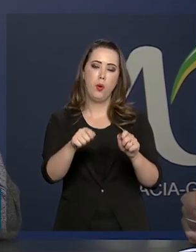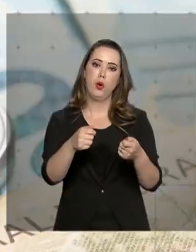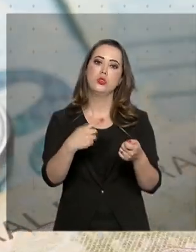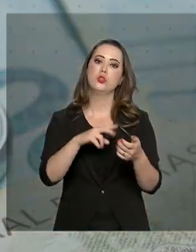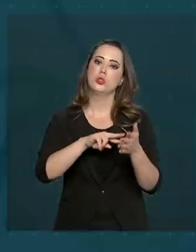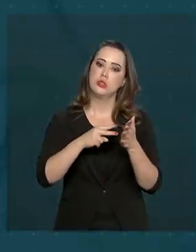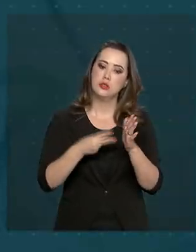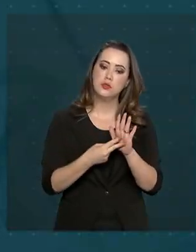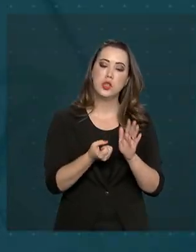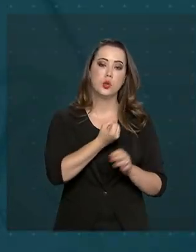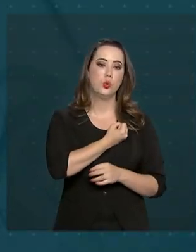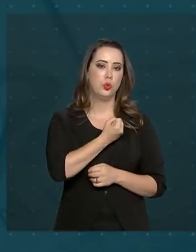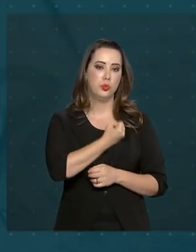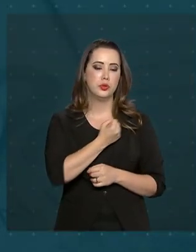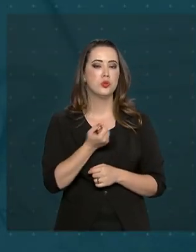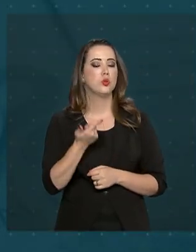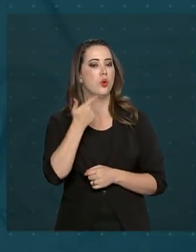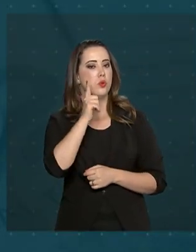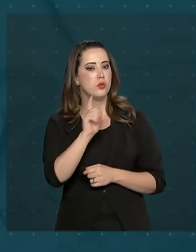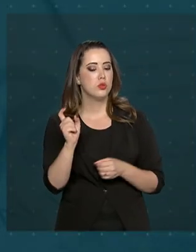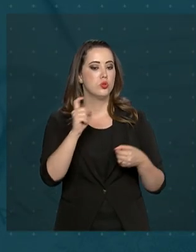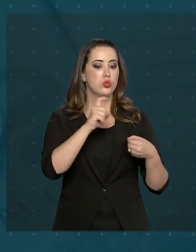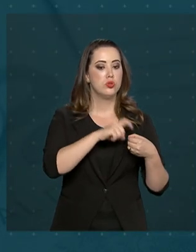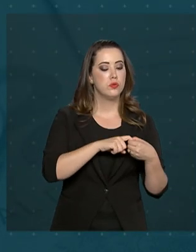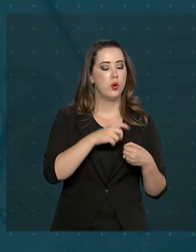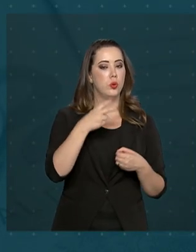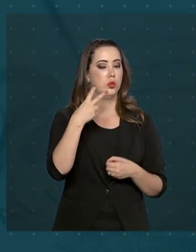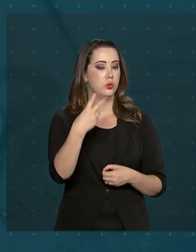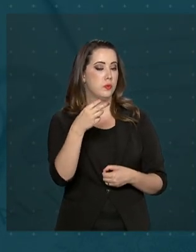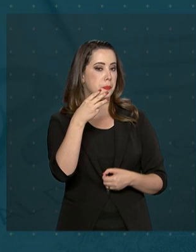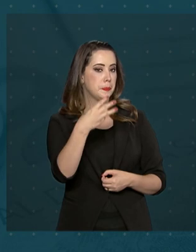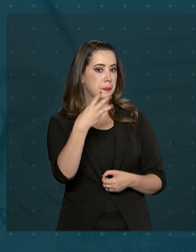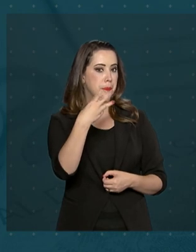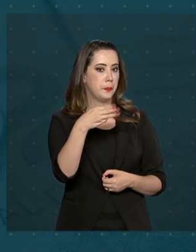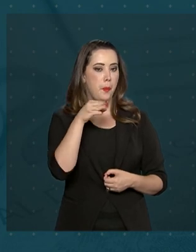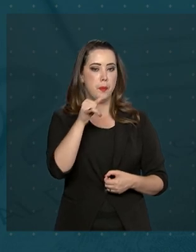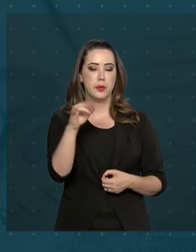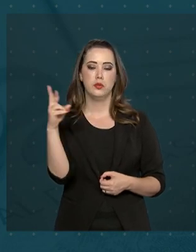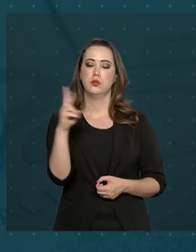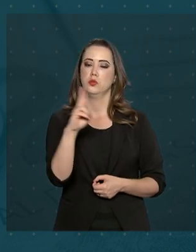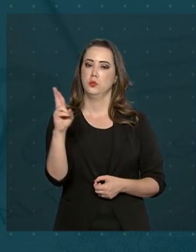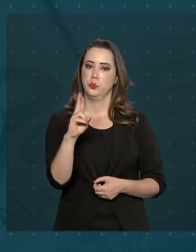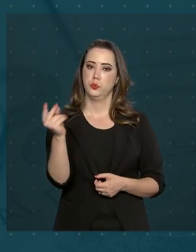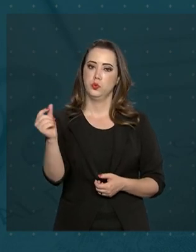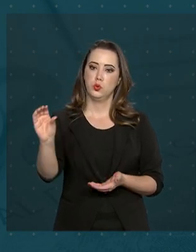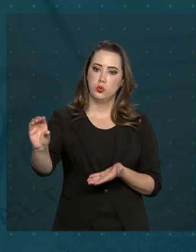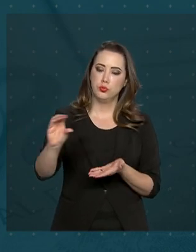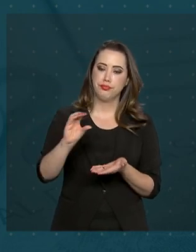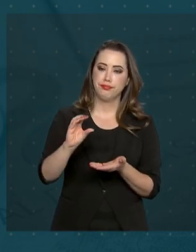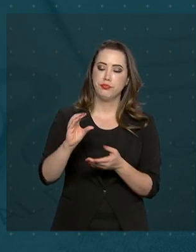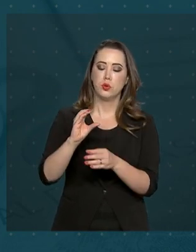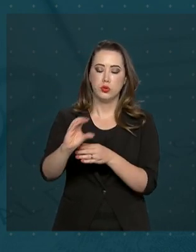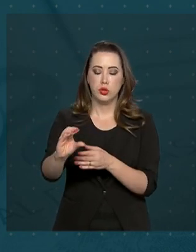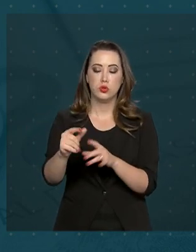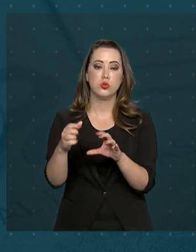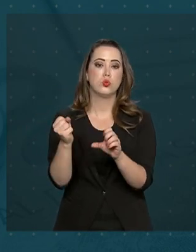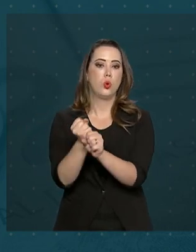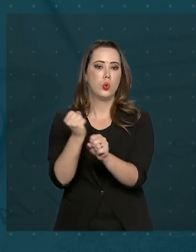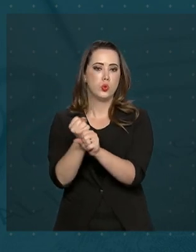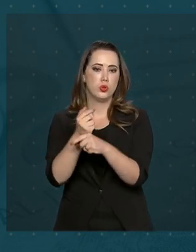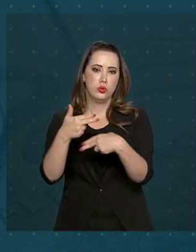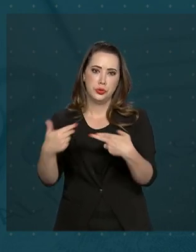foram garantidos 233 bilhões de reais em investimentos de infraestrutura